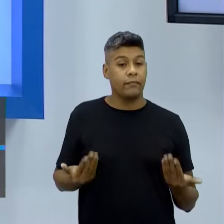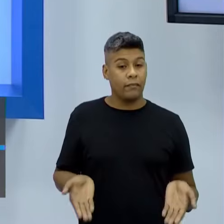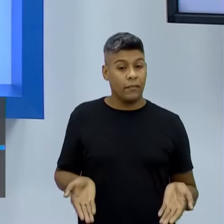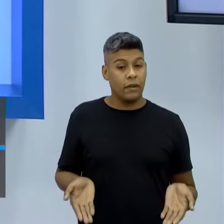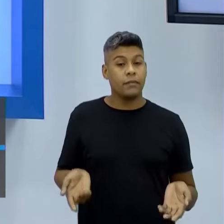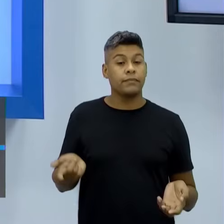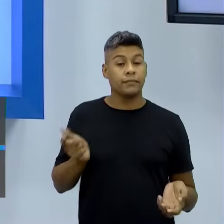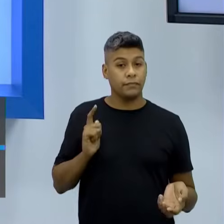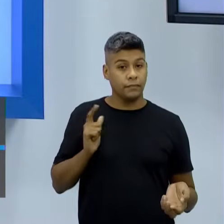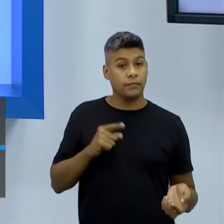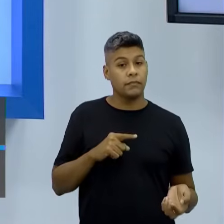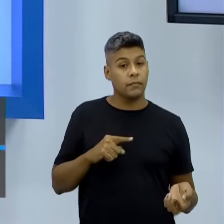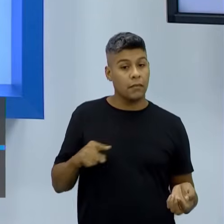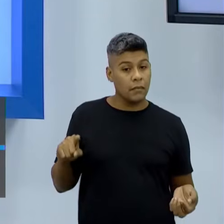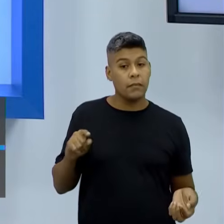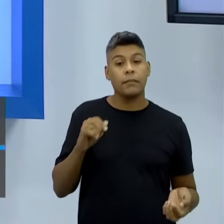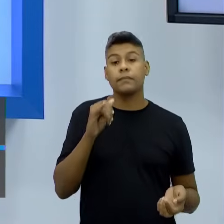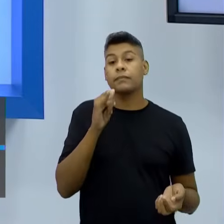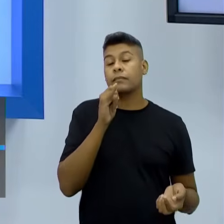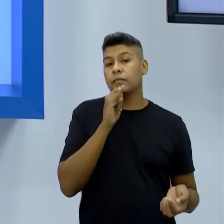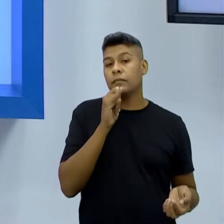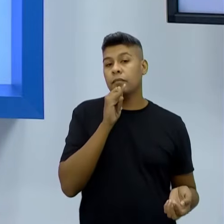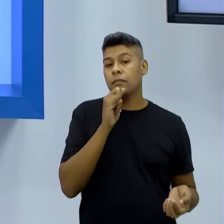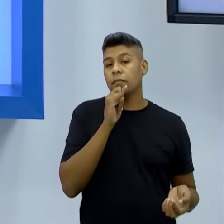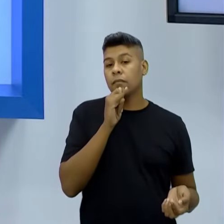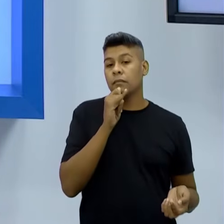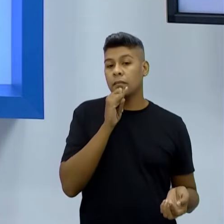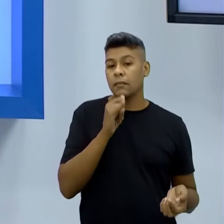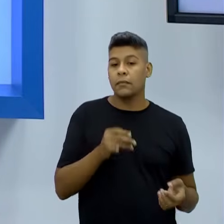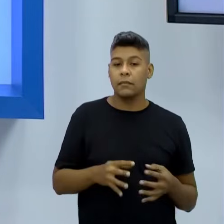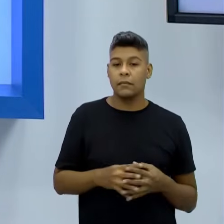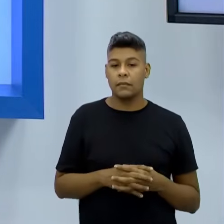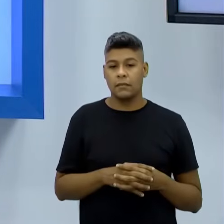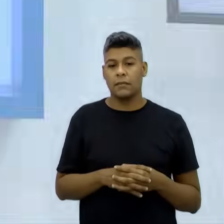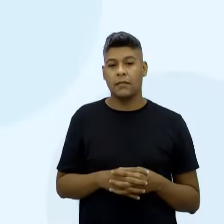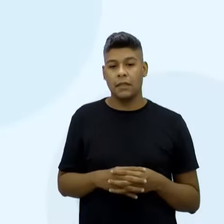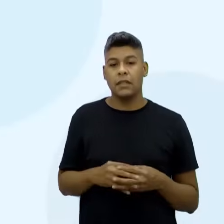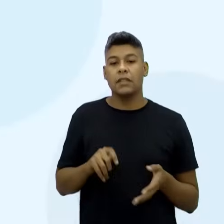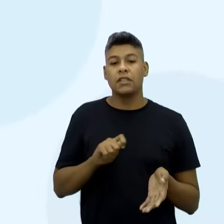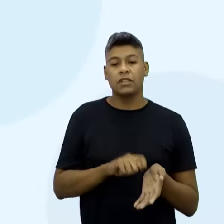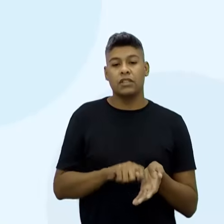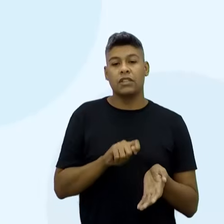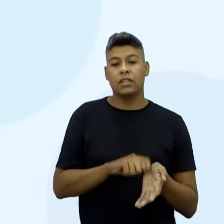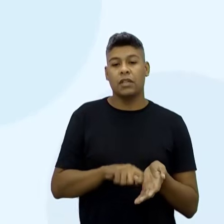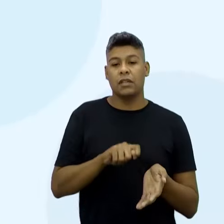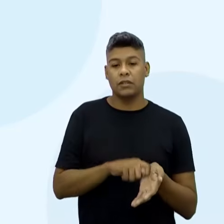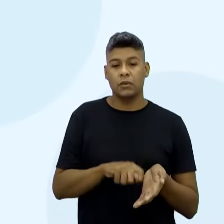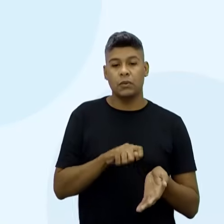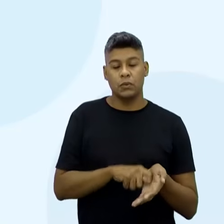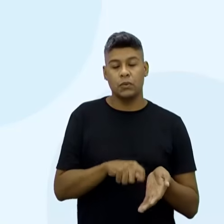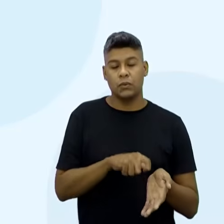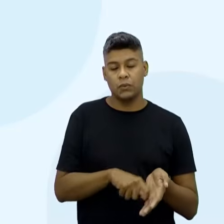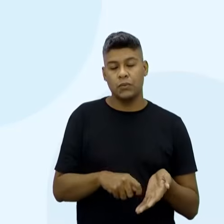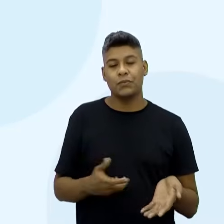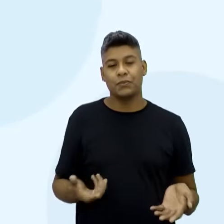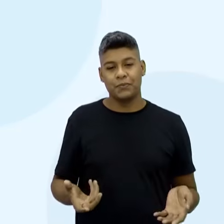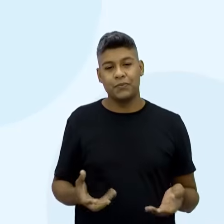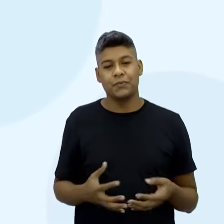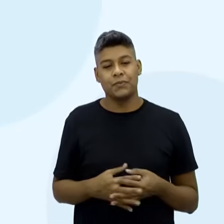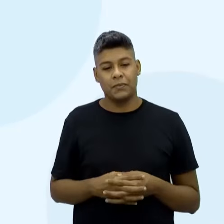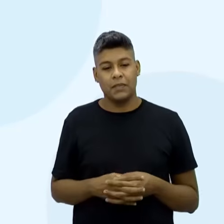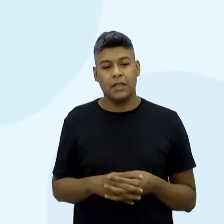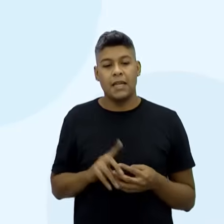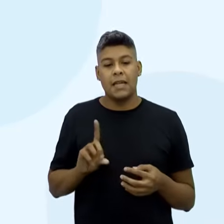eu trago para vocês aí um exemplo, né, de diário de bordo. Trago aí para vocês